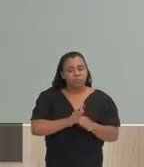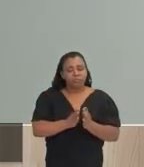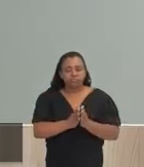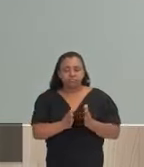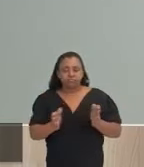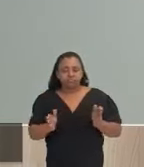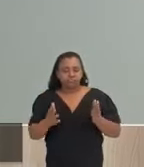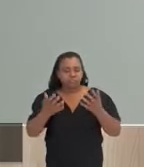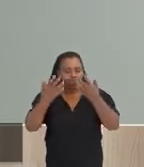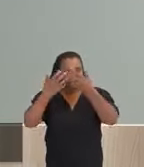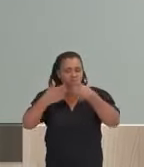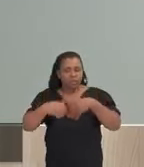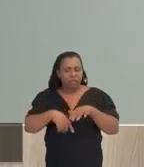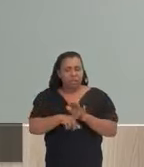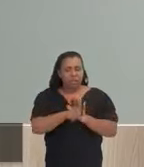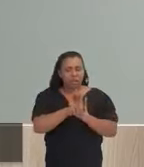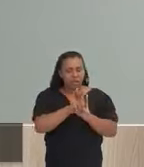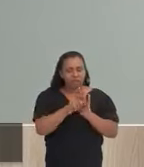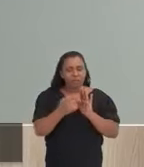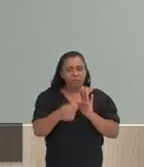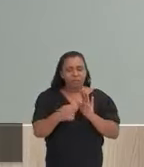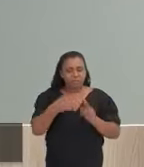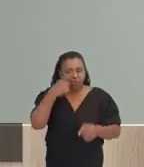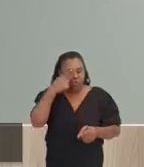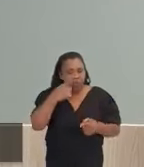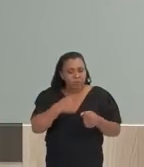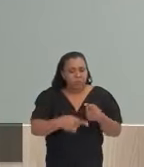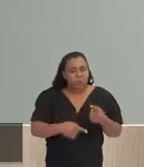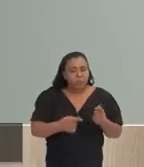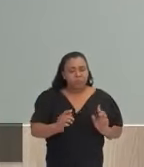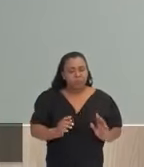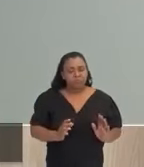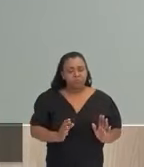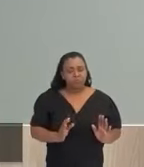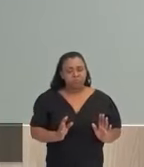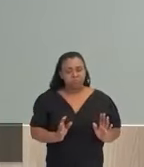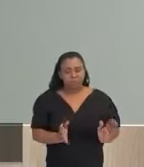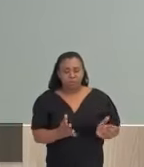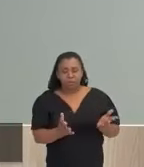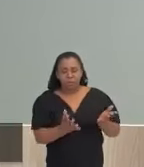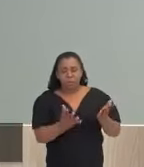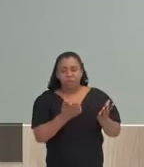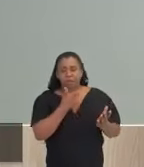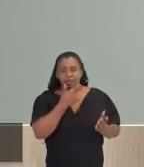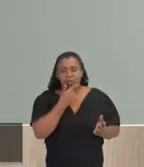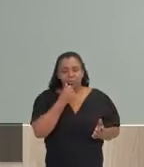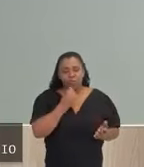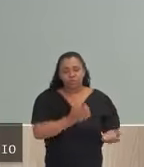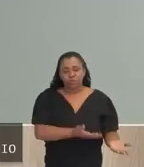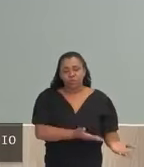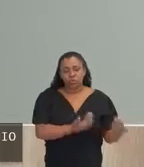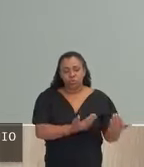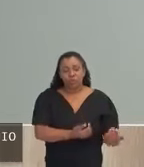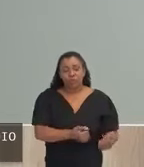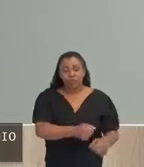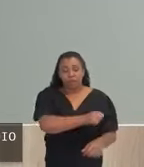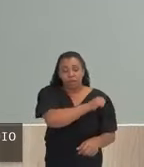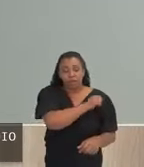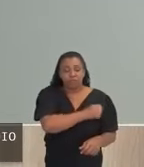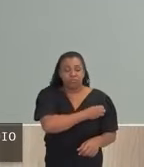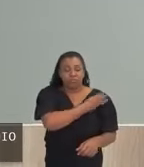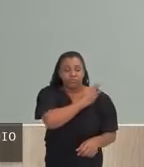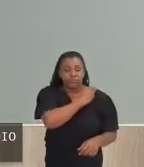que eu acho que devia ser realmente coibido e a gente avançar. Esses jovens, esses alunos do ensino médio regular, que